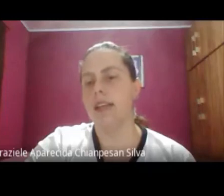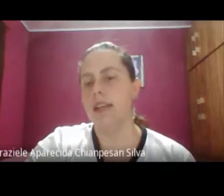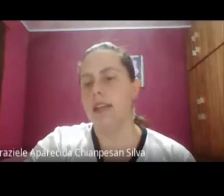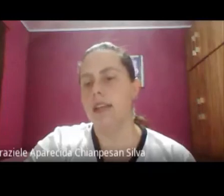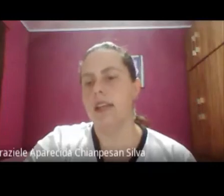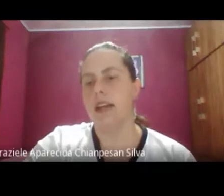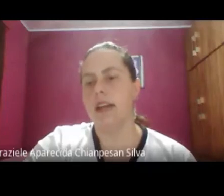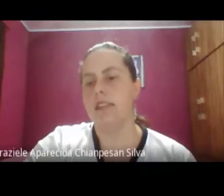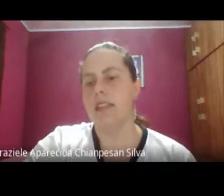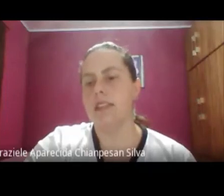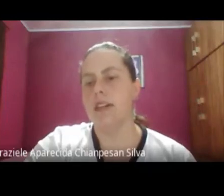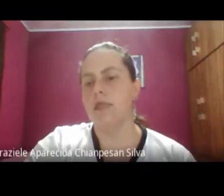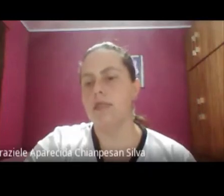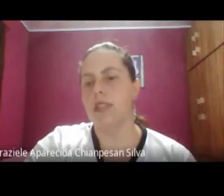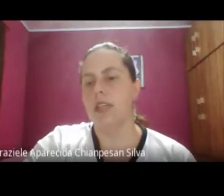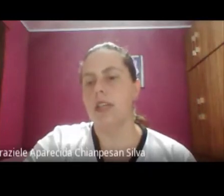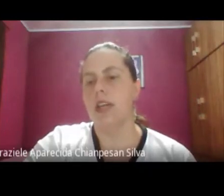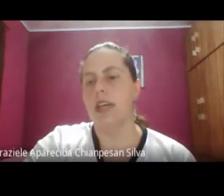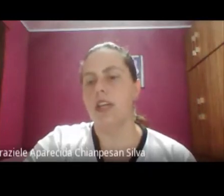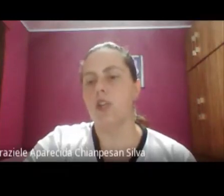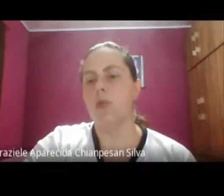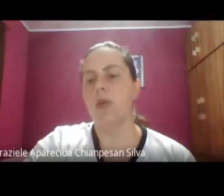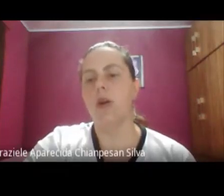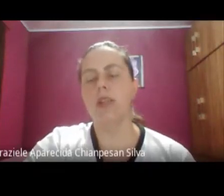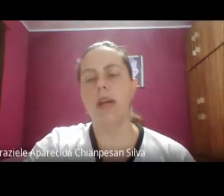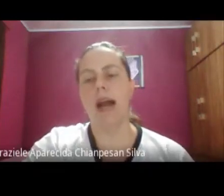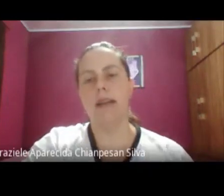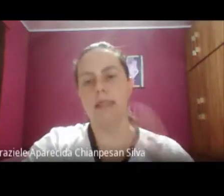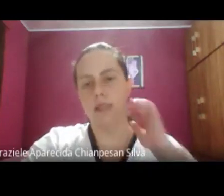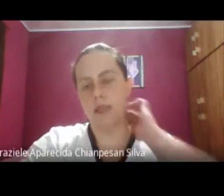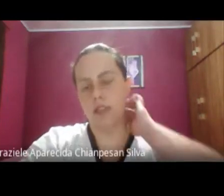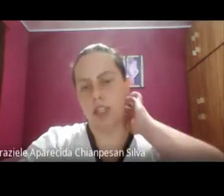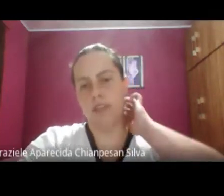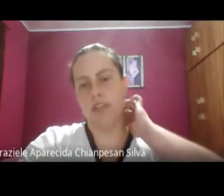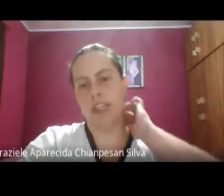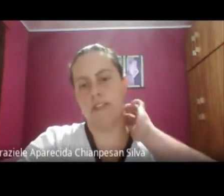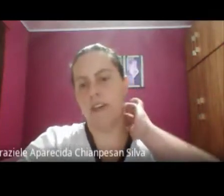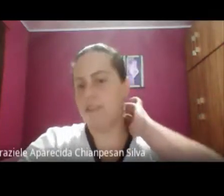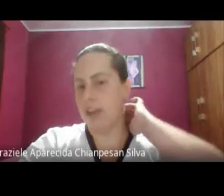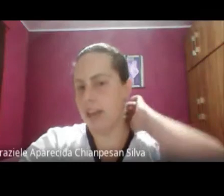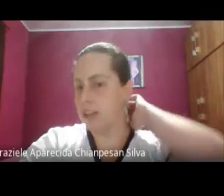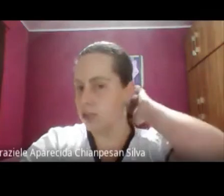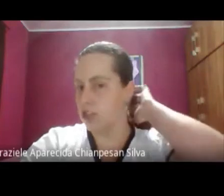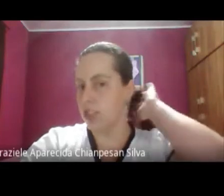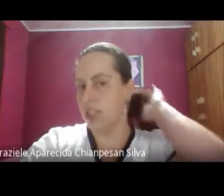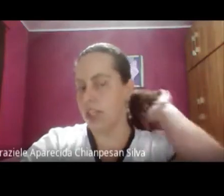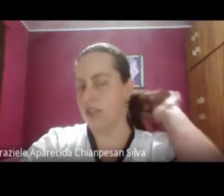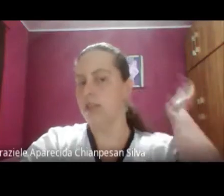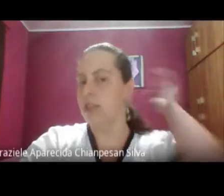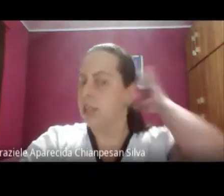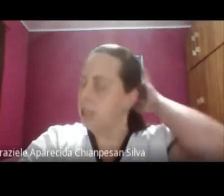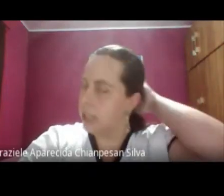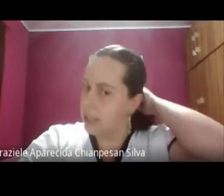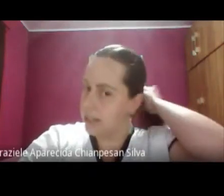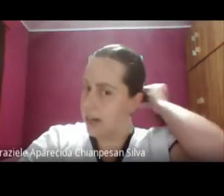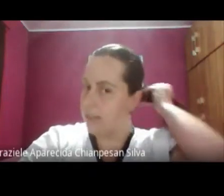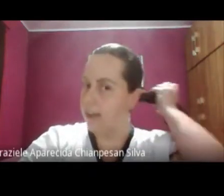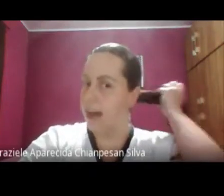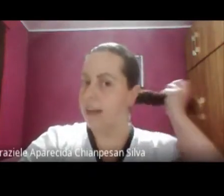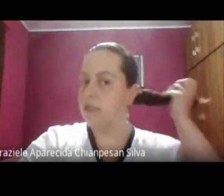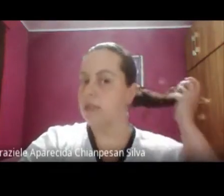né, na gravação, no Morro da Marta, no Rio de Janeiro, foi na favela do Rio de Janeiro que